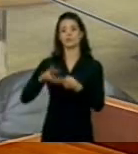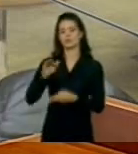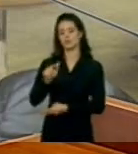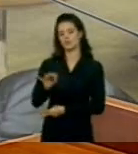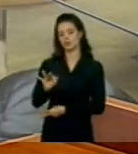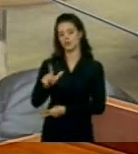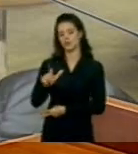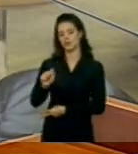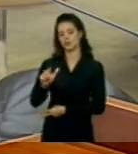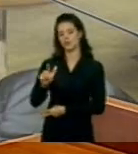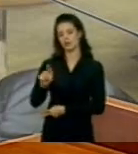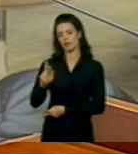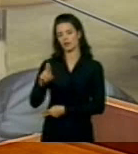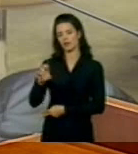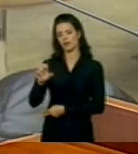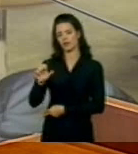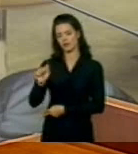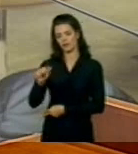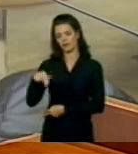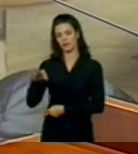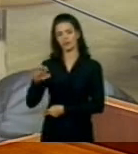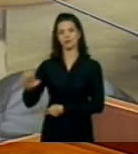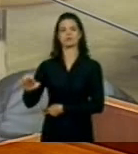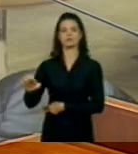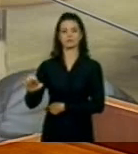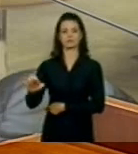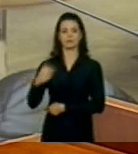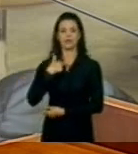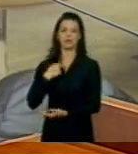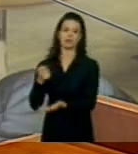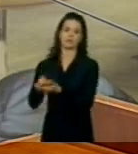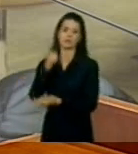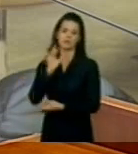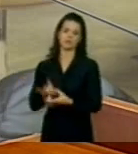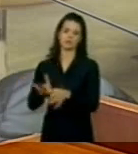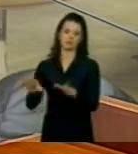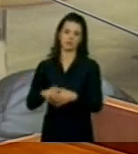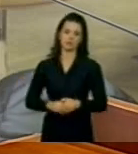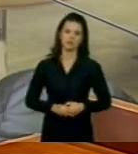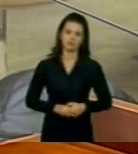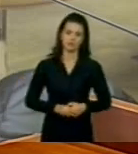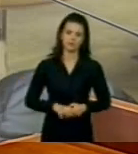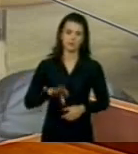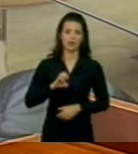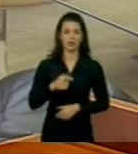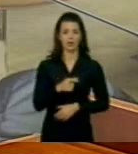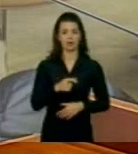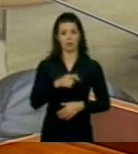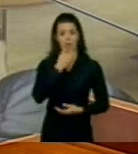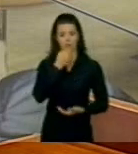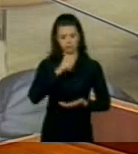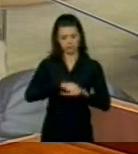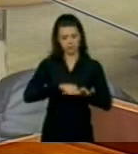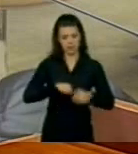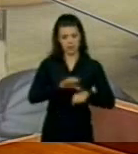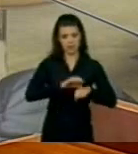crime inafiançável. Não se argumente ainda que o Constituinte usou a palavra prisão de forma técnica e limitada, porque